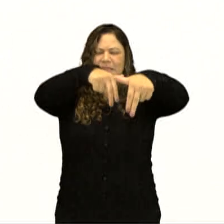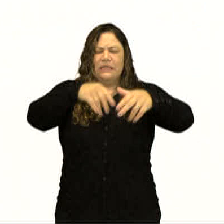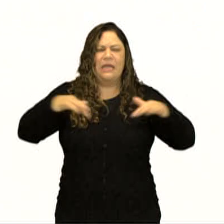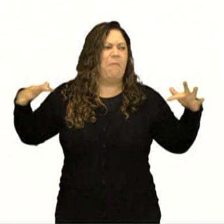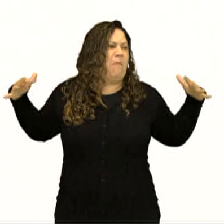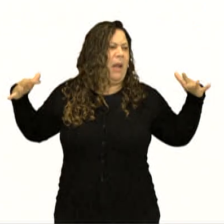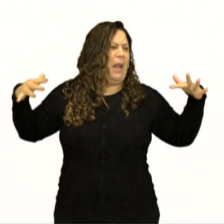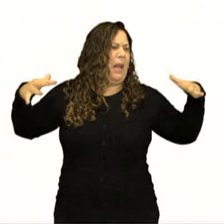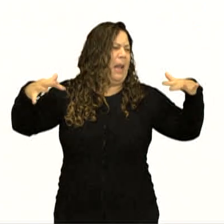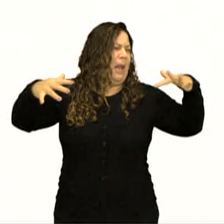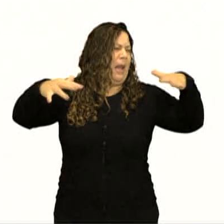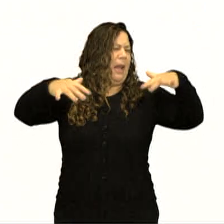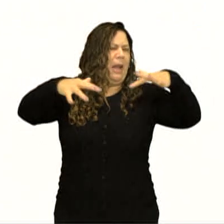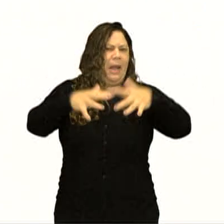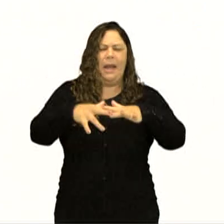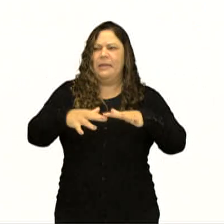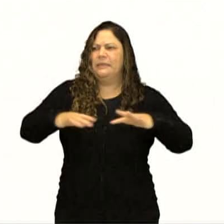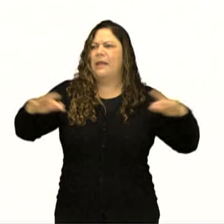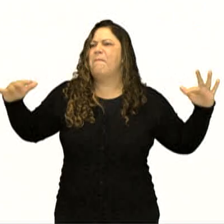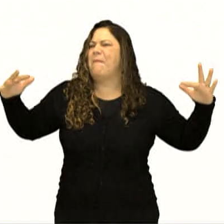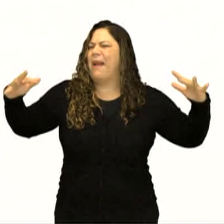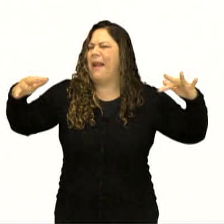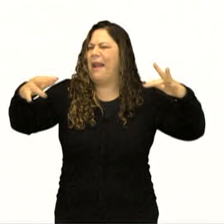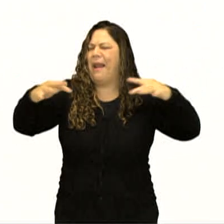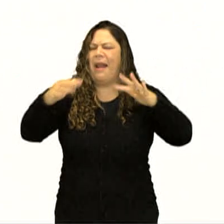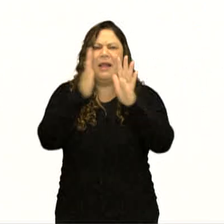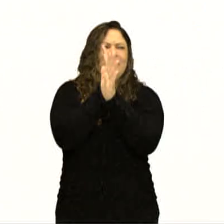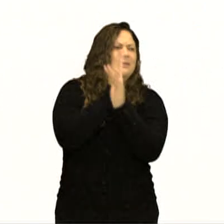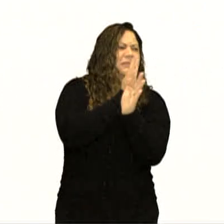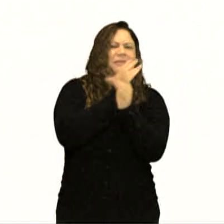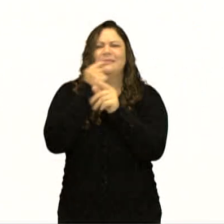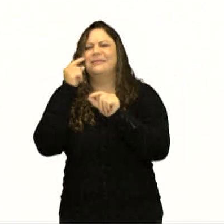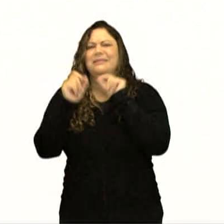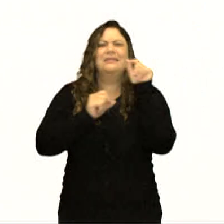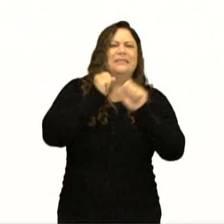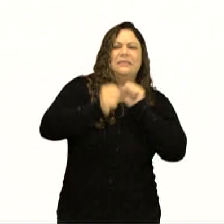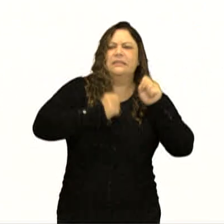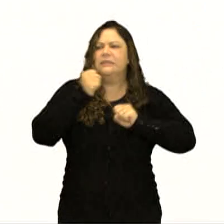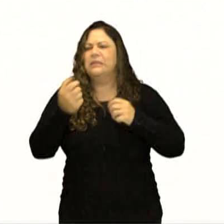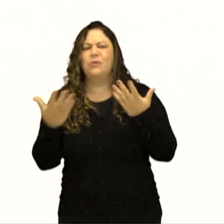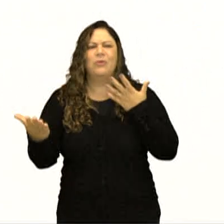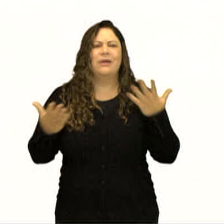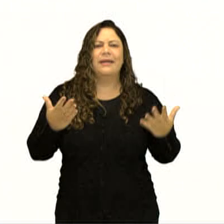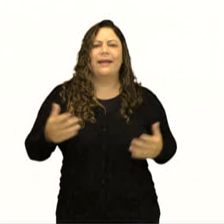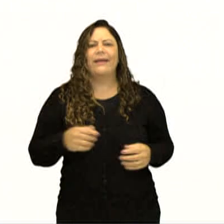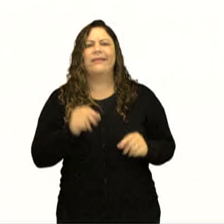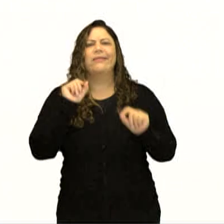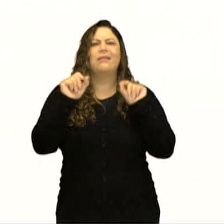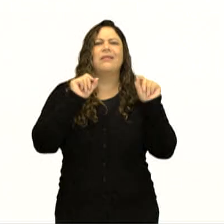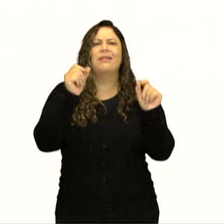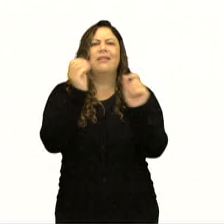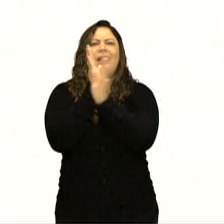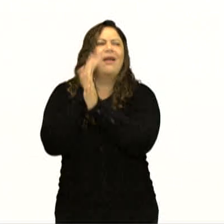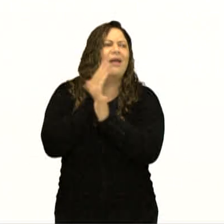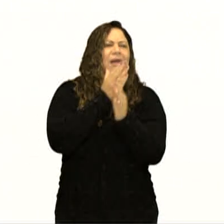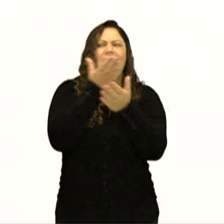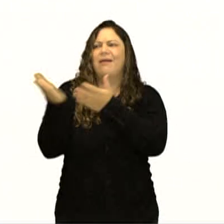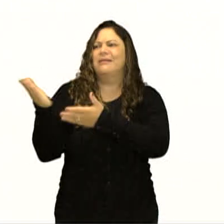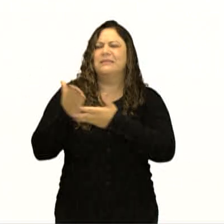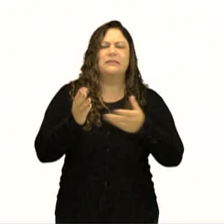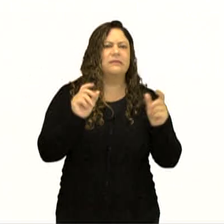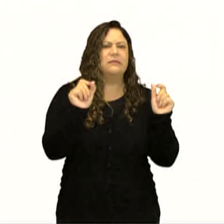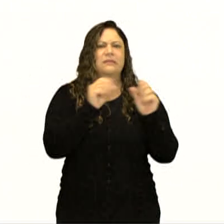sair que a perdeu de vista. Desesperado, correu para os bondes, que uns 6 ou 7